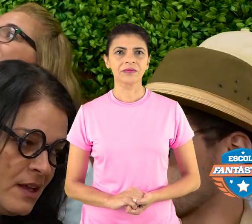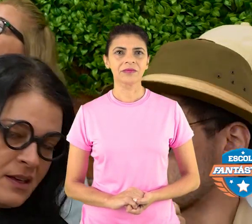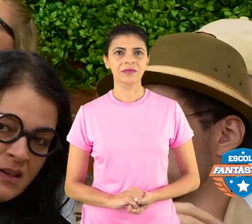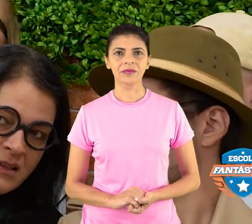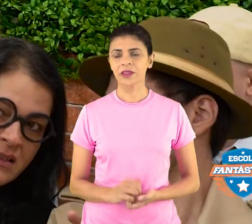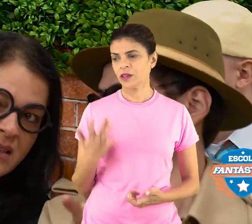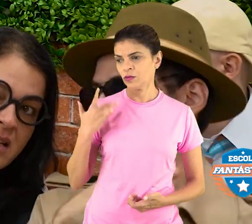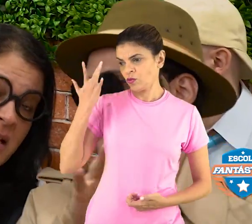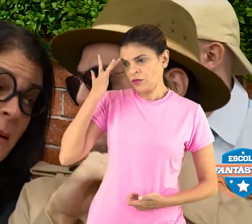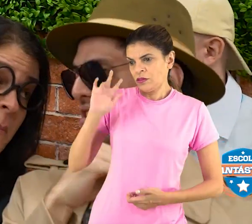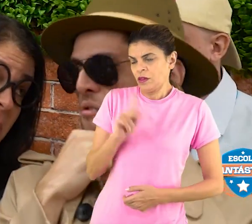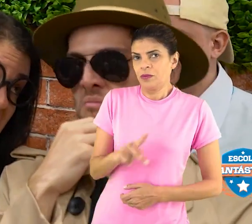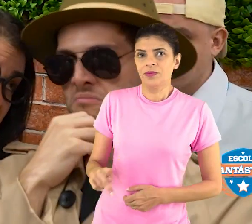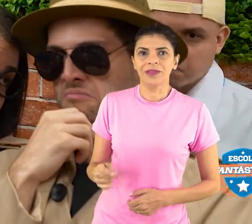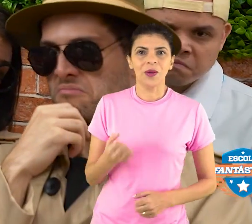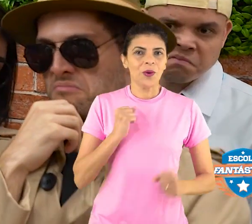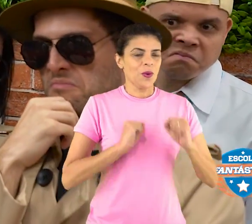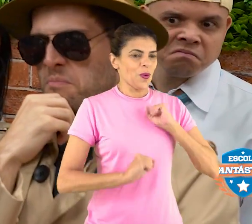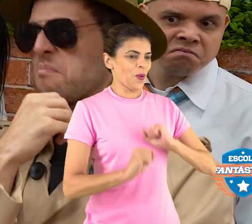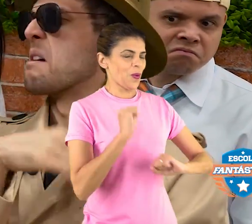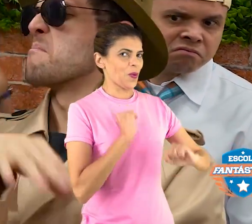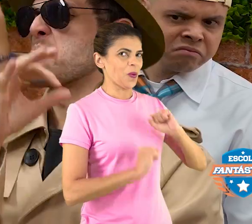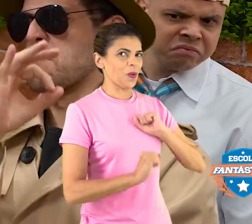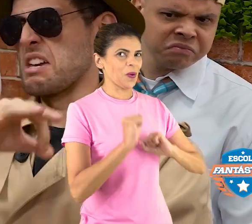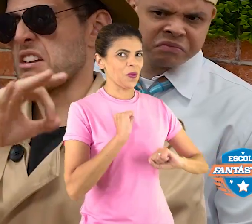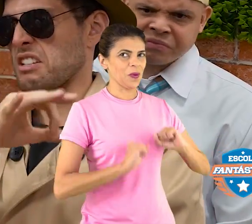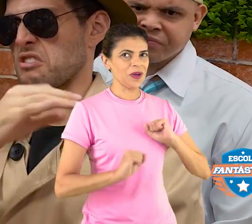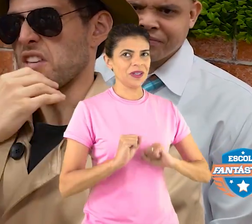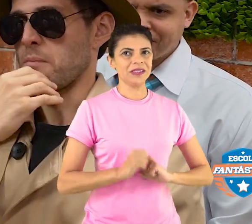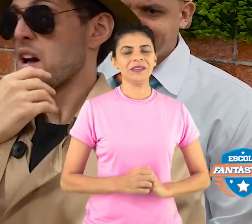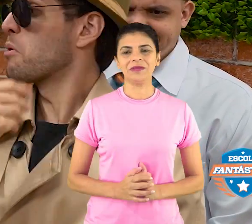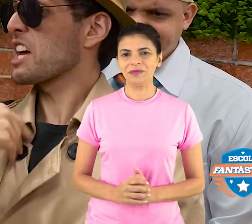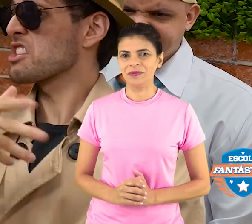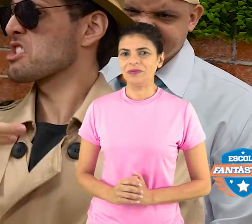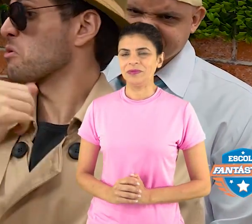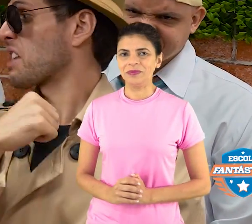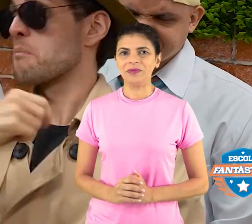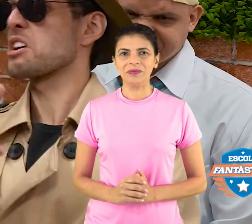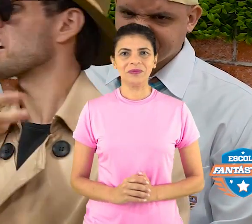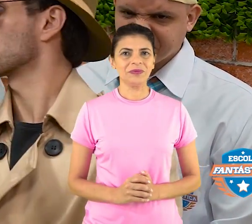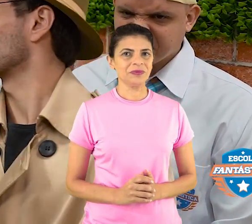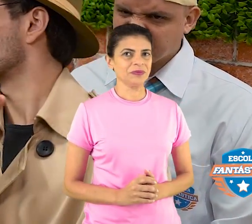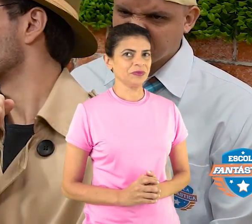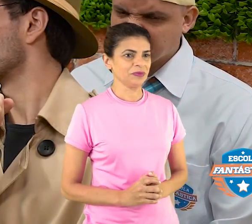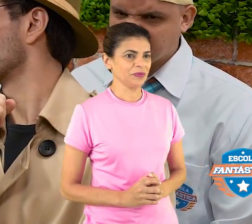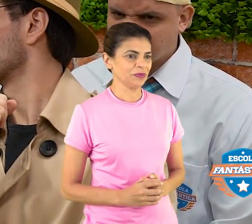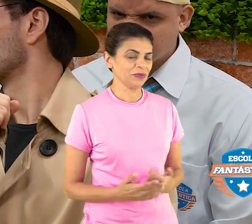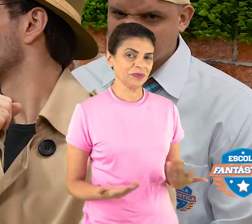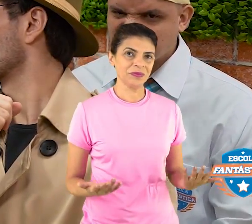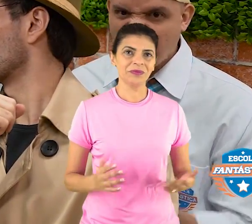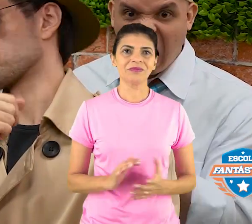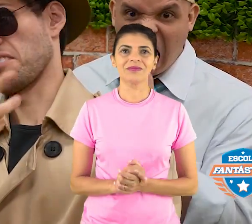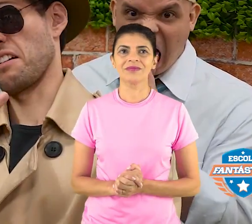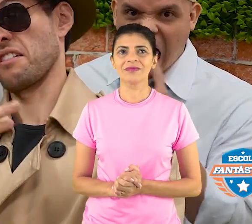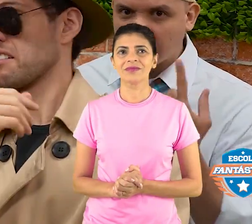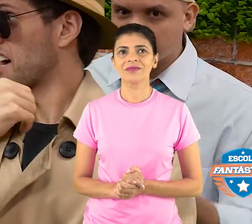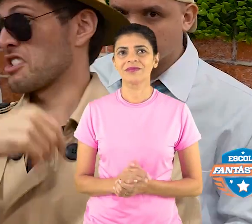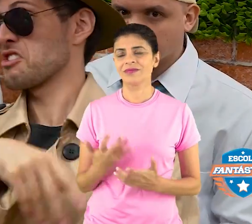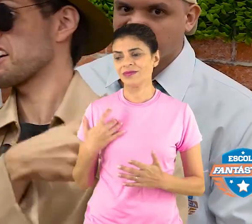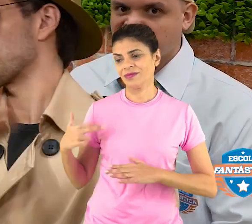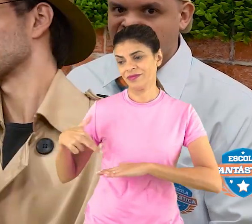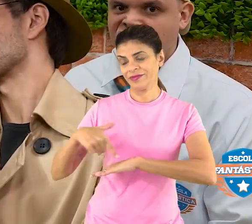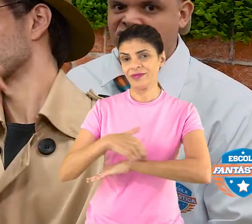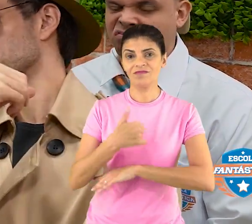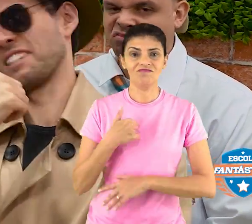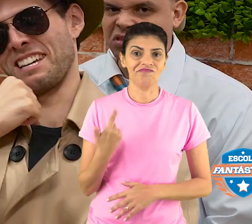Ai, professora, não sei. Eu, sei que espera, assim, eu tô muito ansiosa. Gisela, eu perda não, de tempo. Por que a gente não tá? Por que a gente não tá nesse vídeo? Eu quero desfilar, mas eu não vou. A